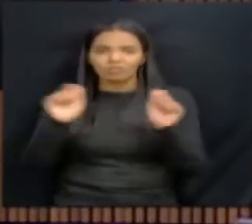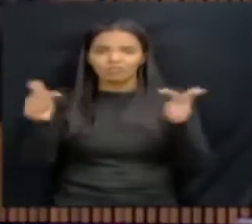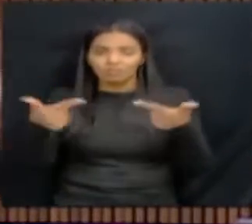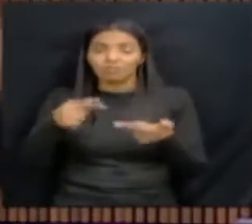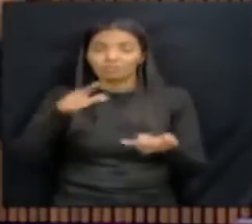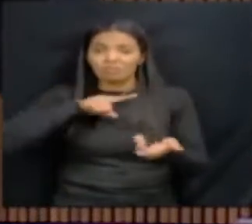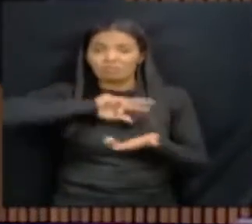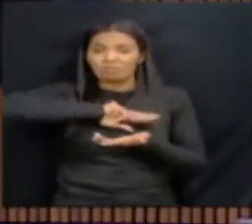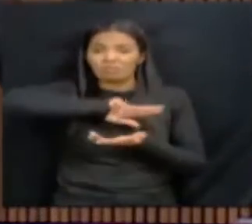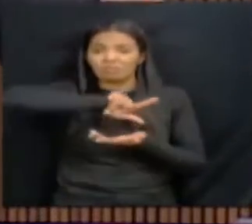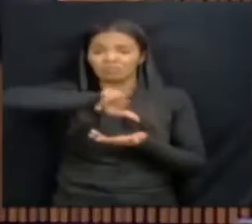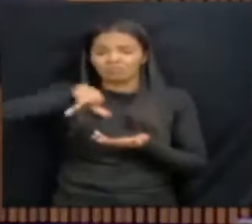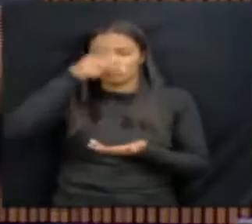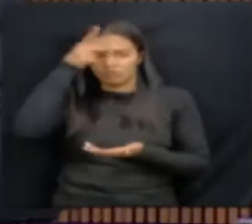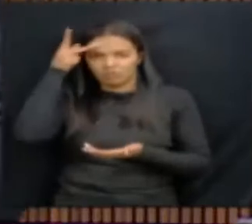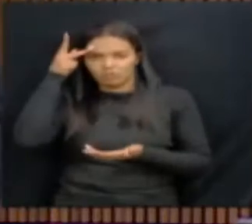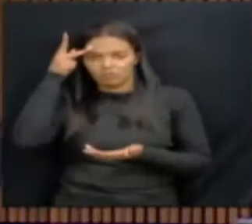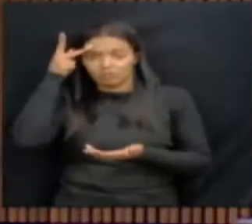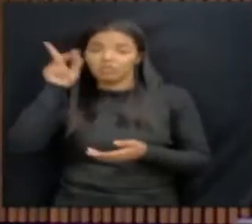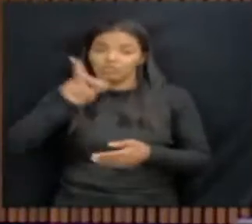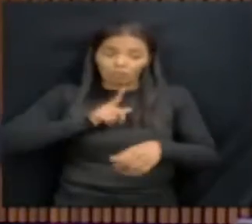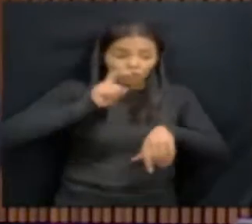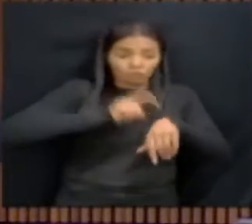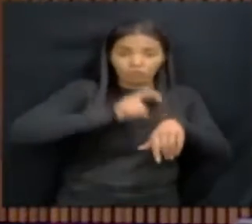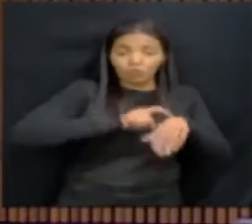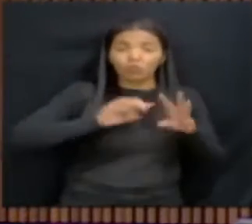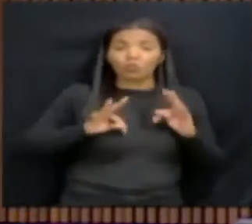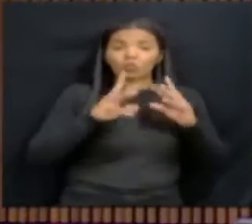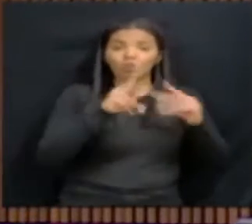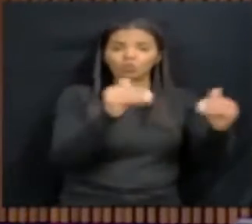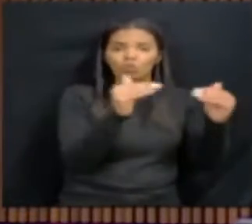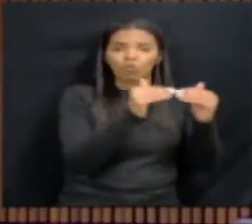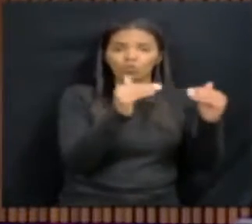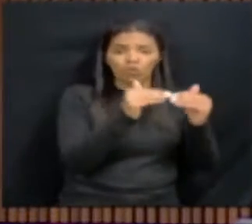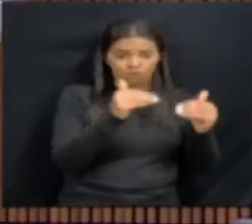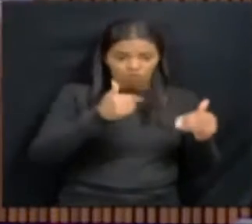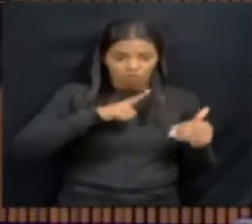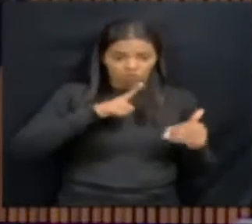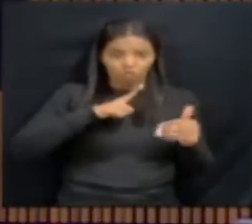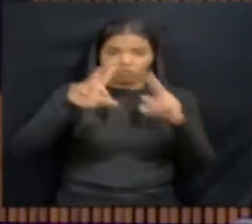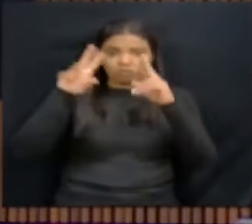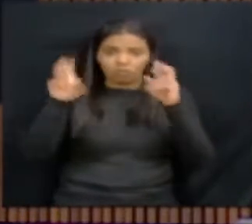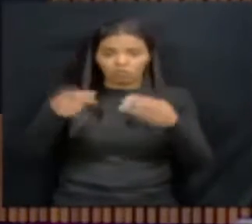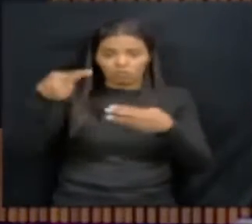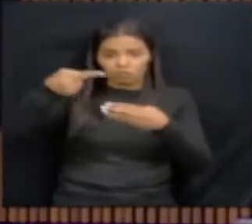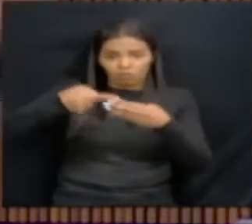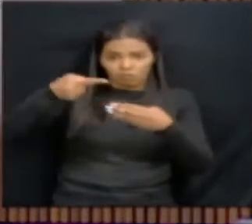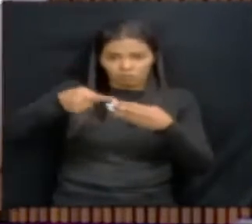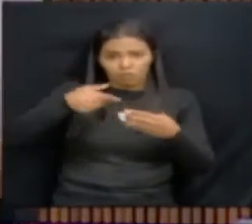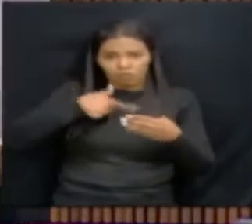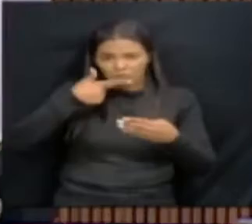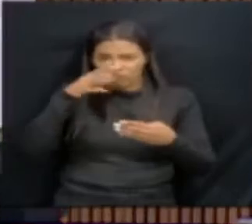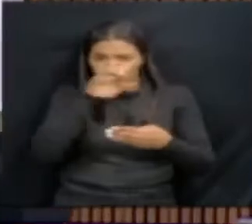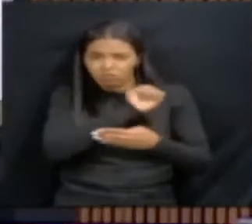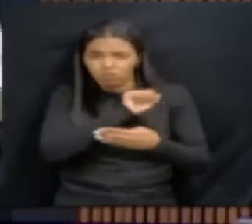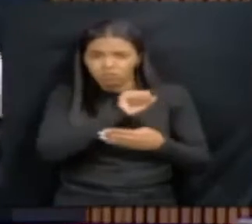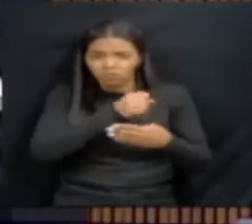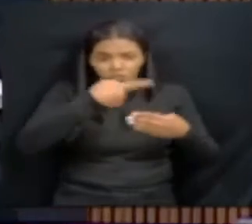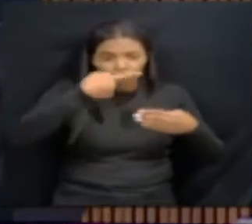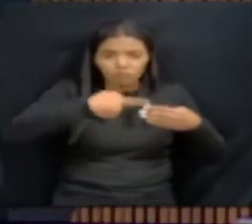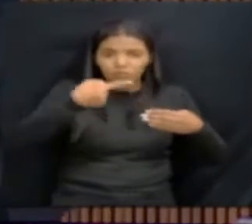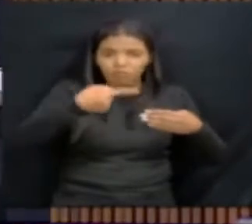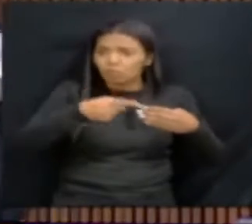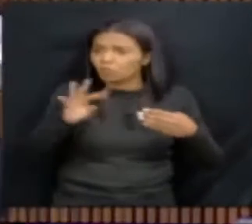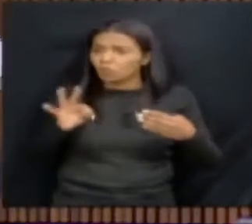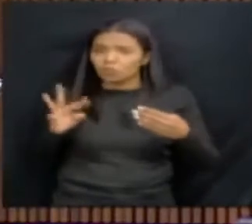dessa casa reuniu até todos. Eu estou aqui com um tema sobre o pedágio, que eu vou falar um pouquinho, reuniu aqui nada mais,